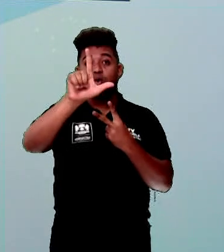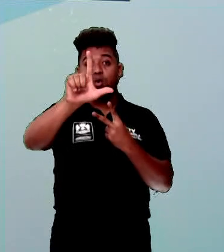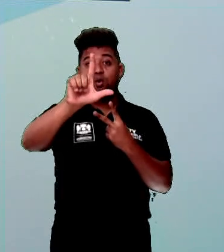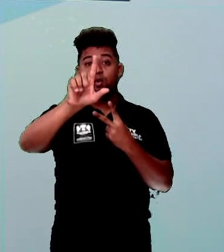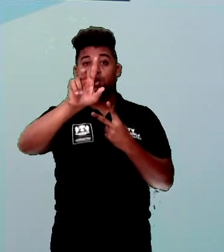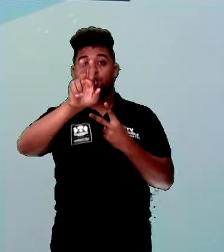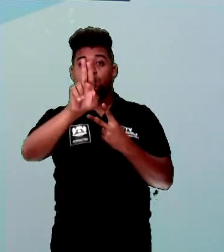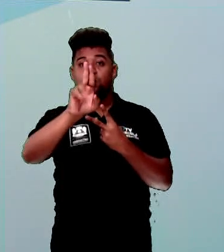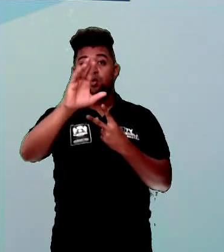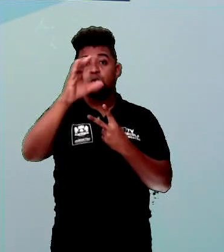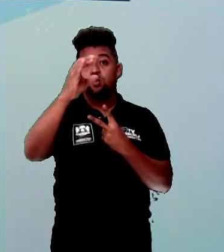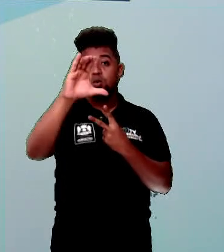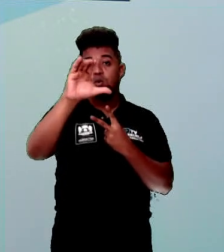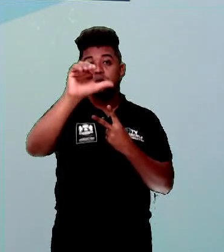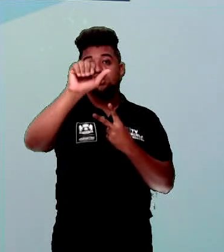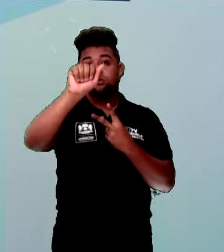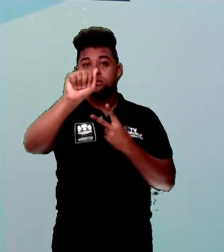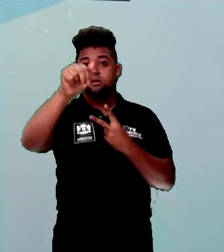cedilha,